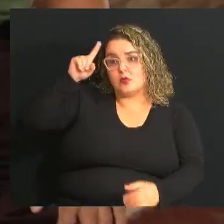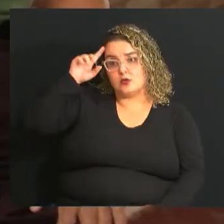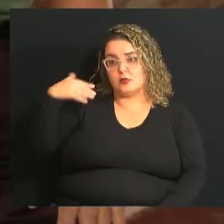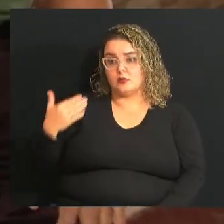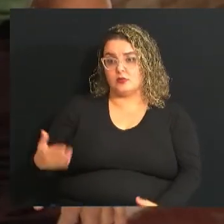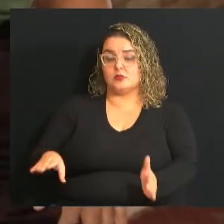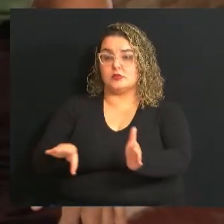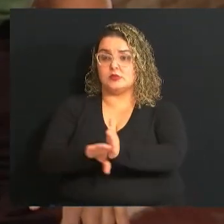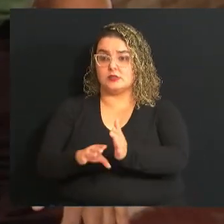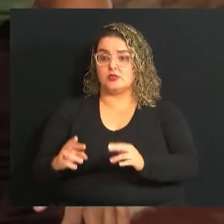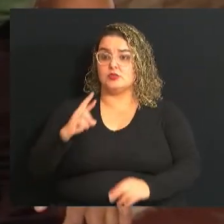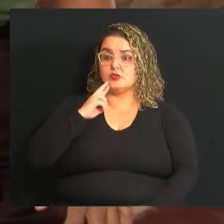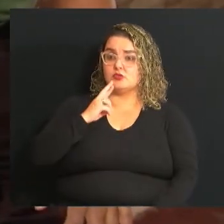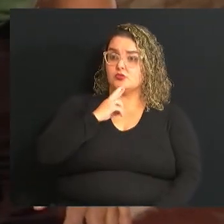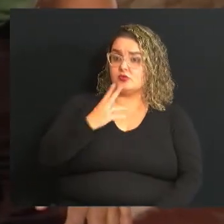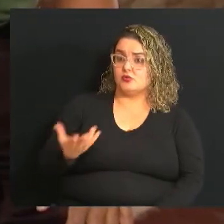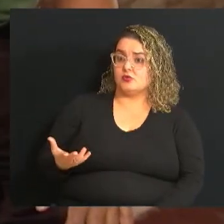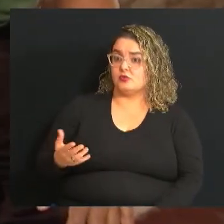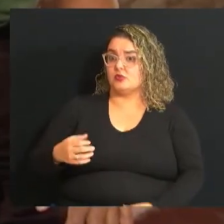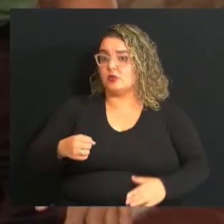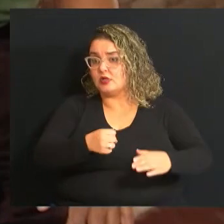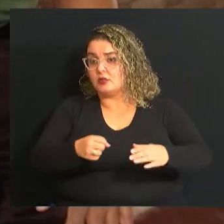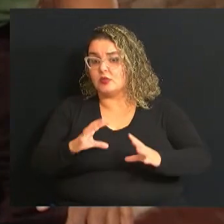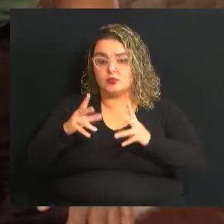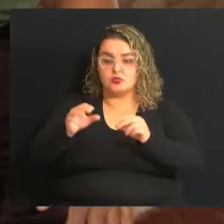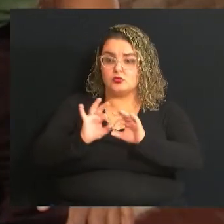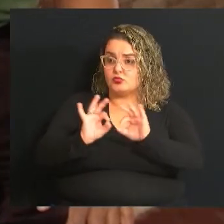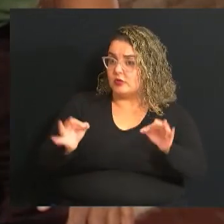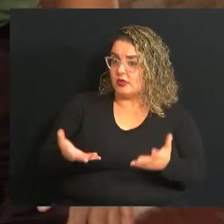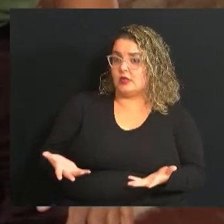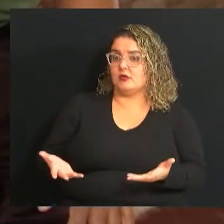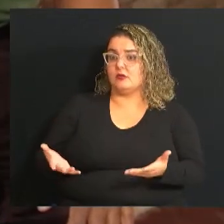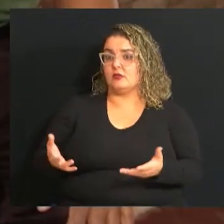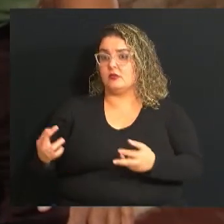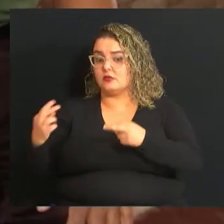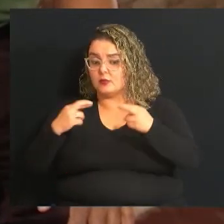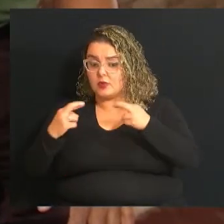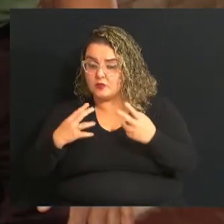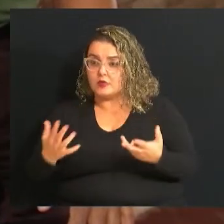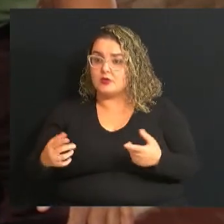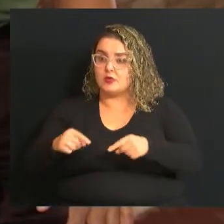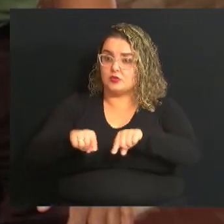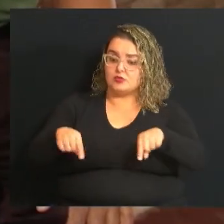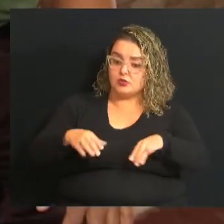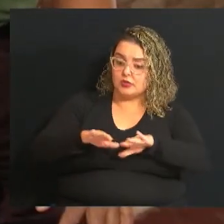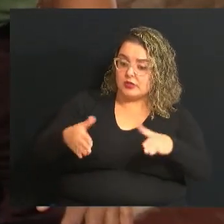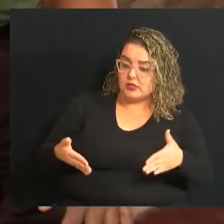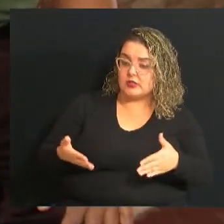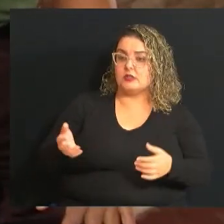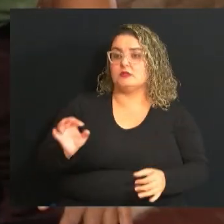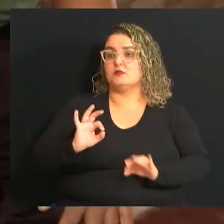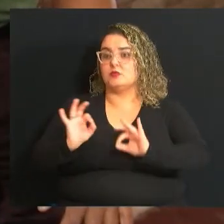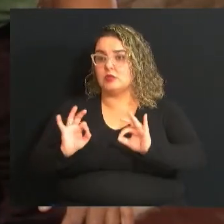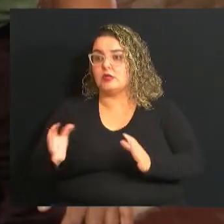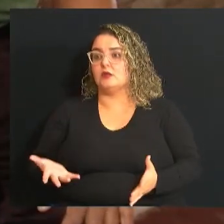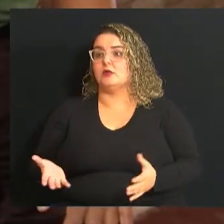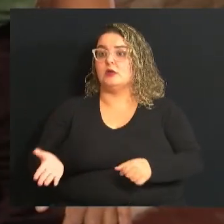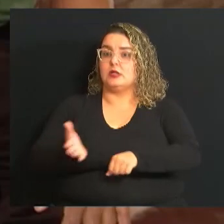serviço. O que significa produto ou serviço? Produto, um eletroeletrônico, um eletrodoméstico,